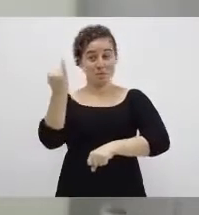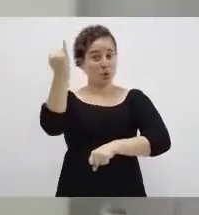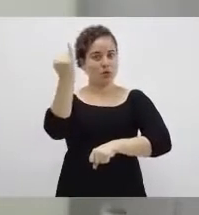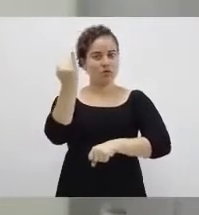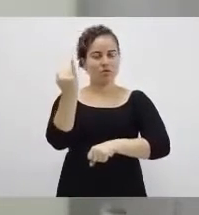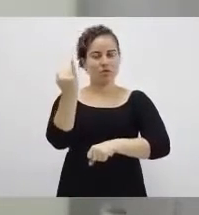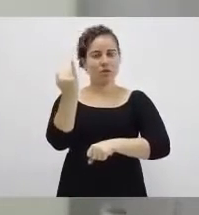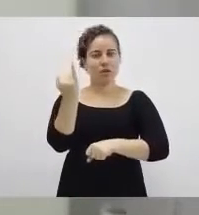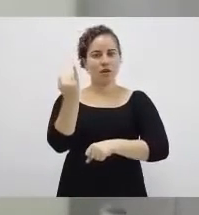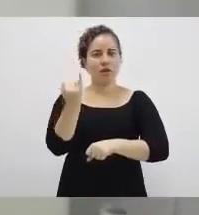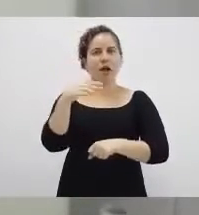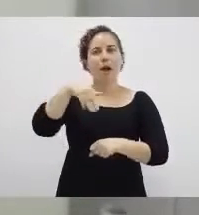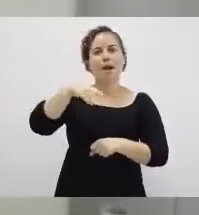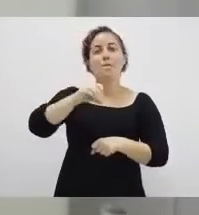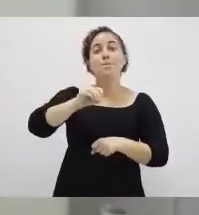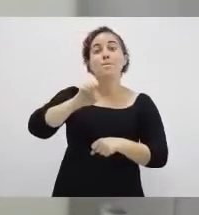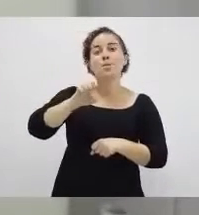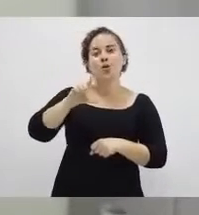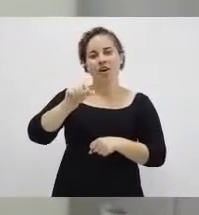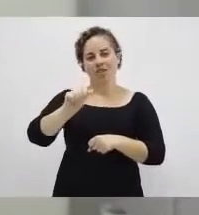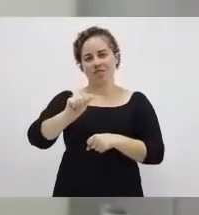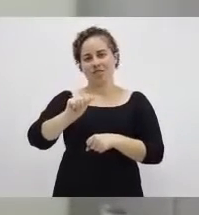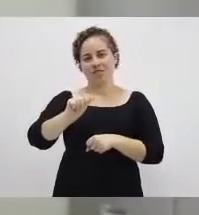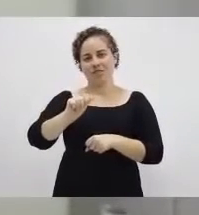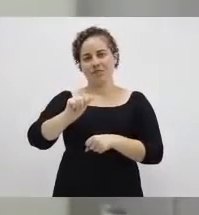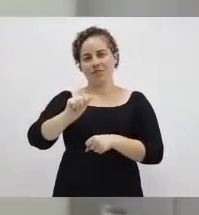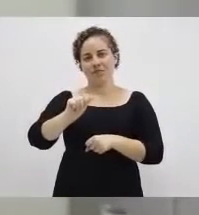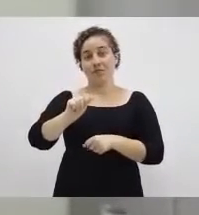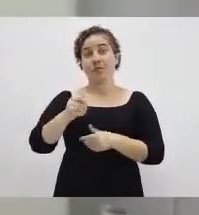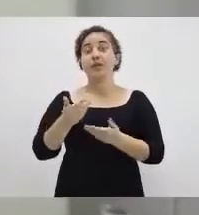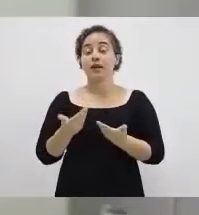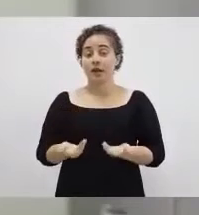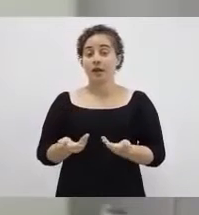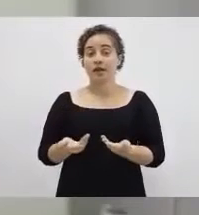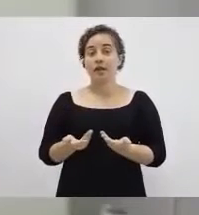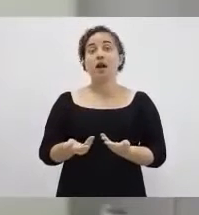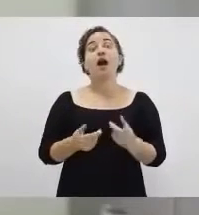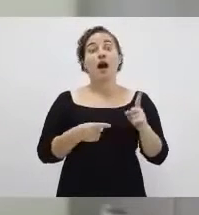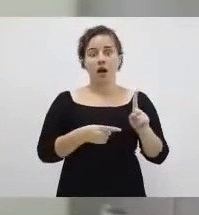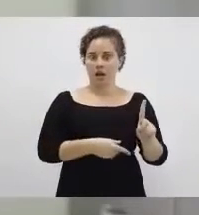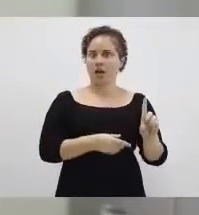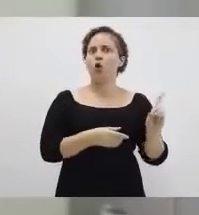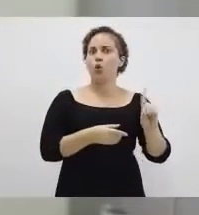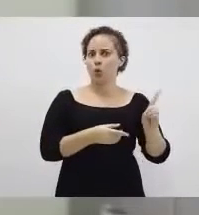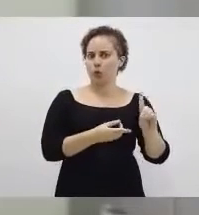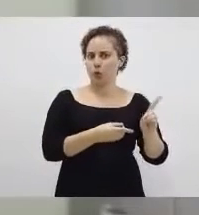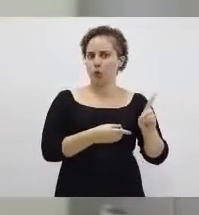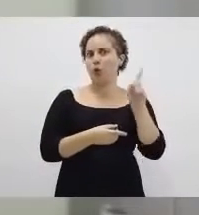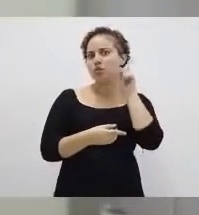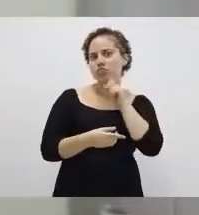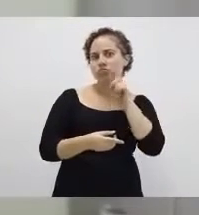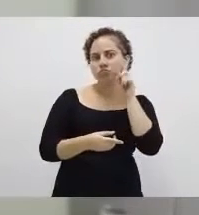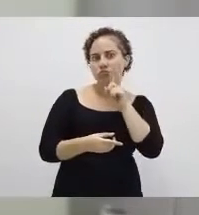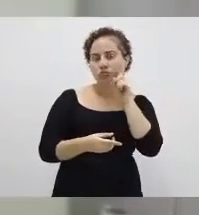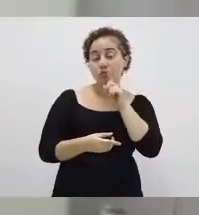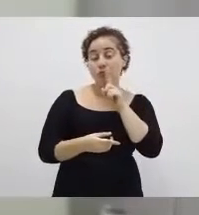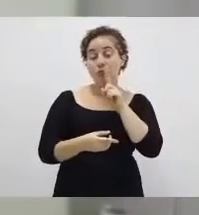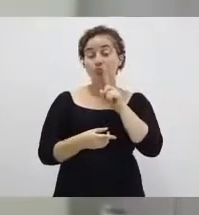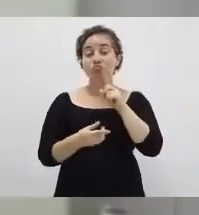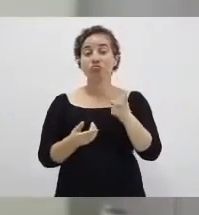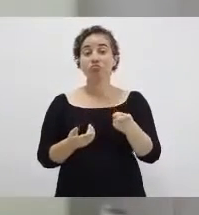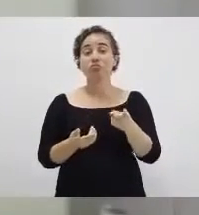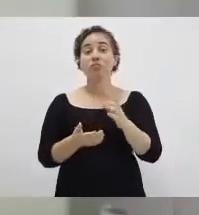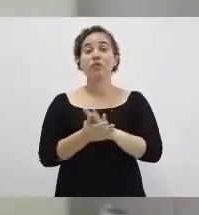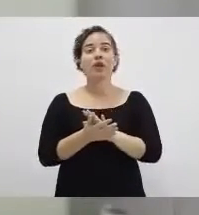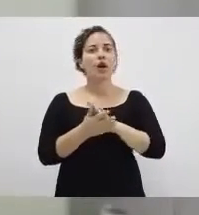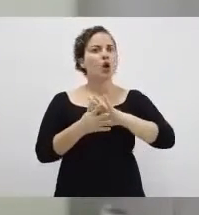lembrando, existe uma moeda que guia o funcionamento das economias, que é o dólar americano. Basicamente,